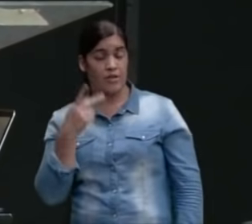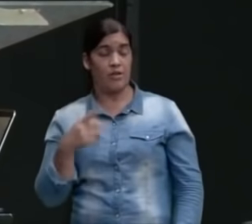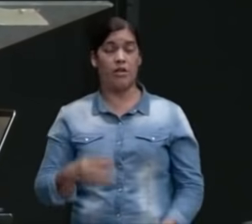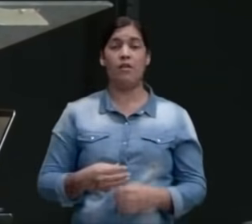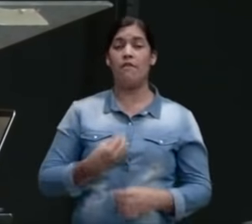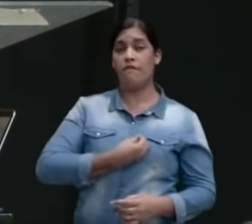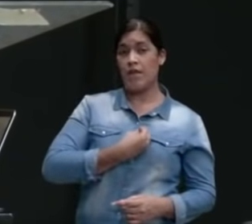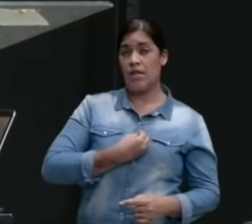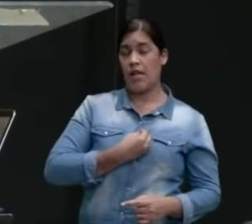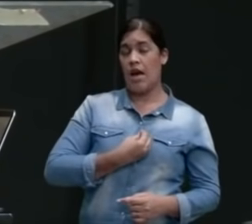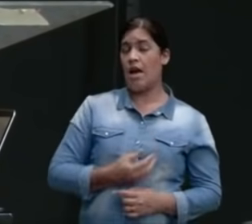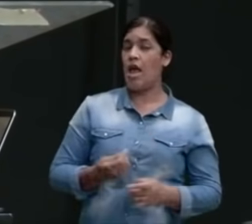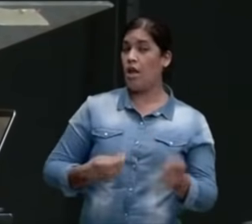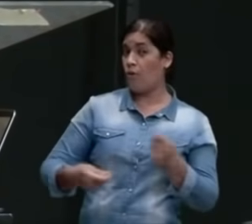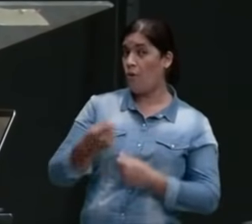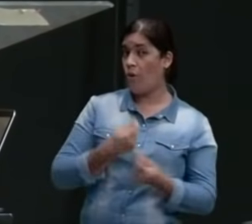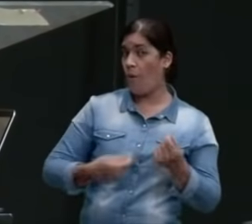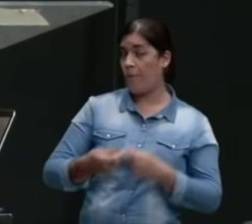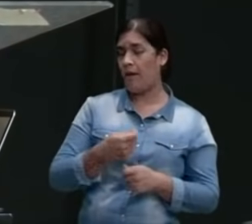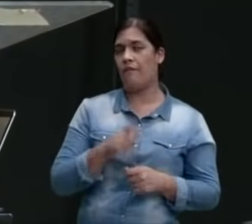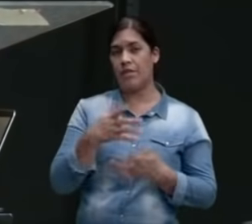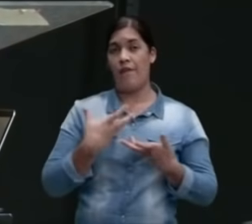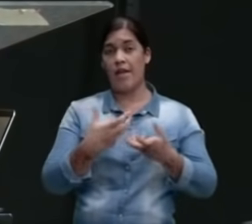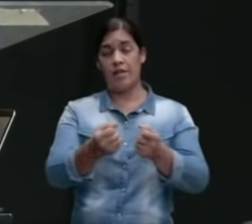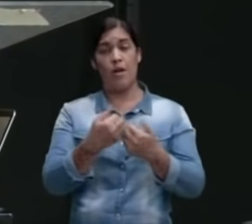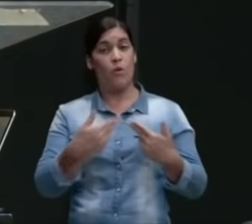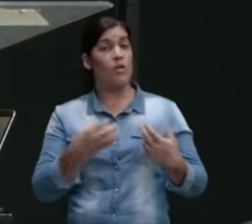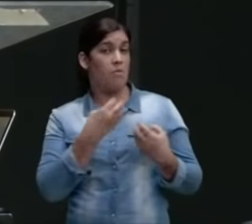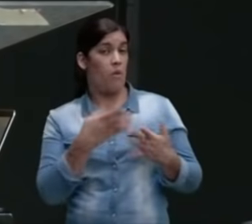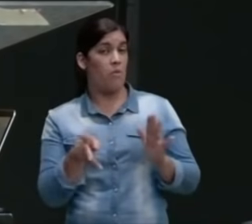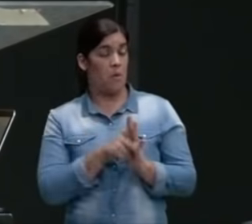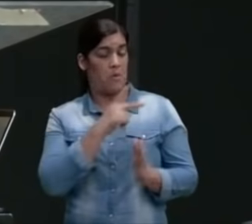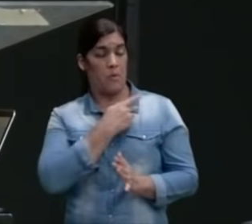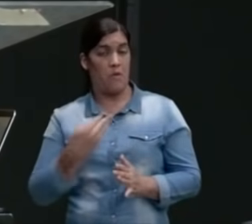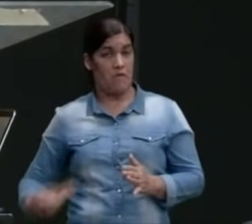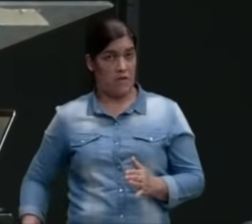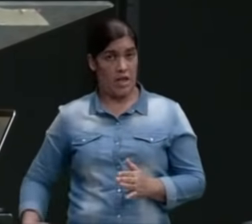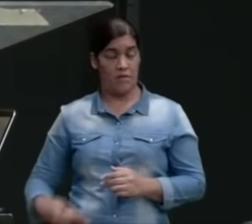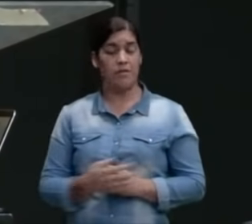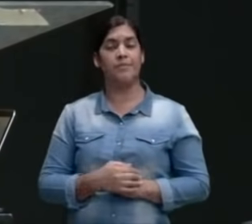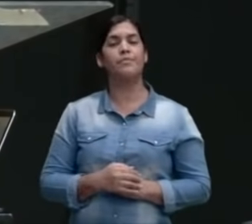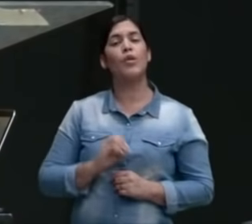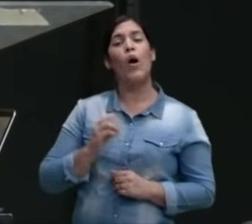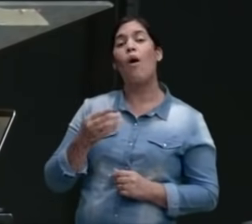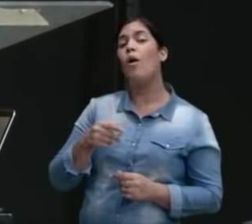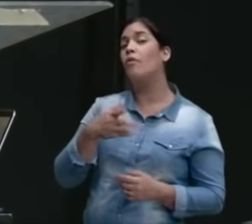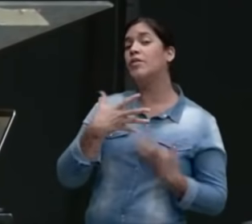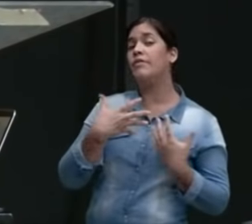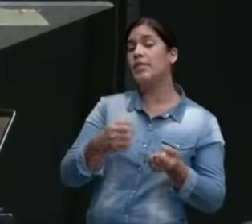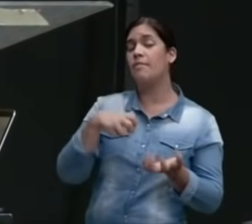econômica, você vai receber benefícios do governo ou você vai receber